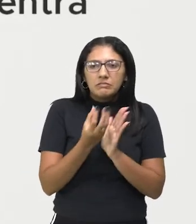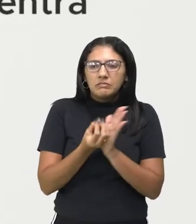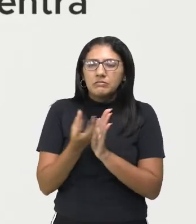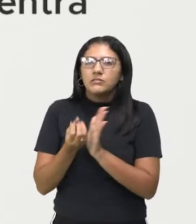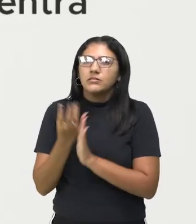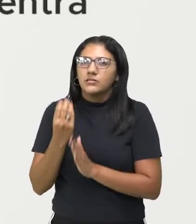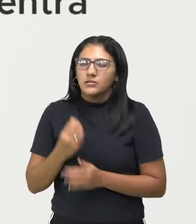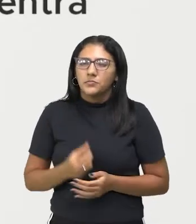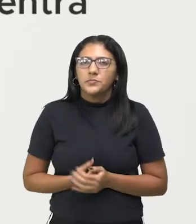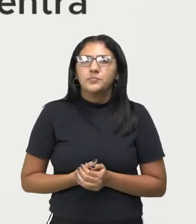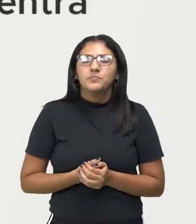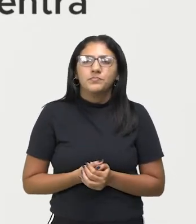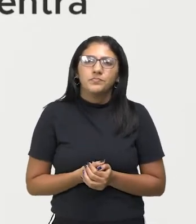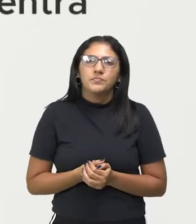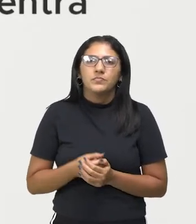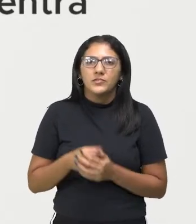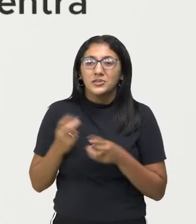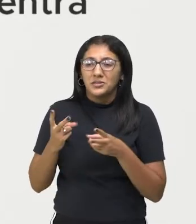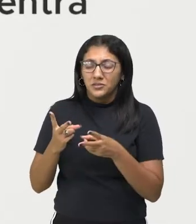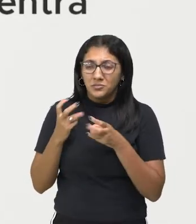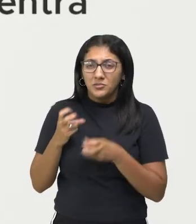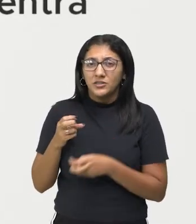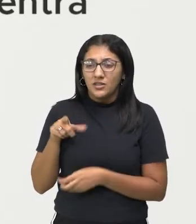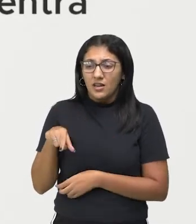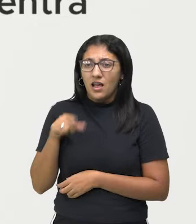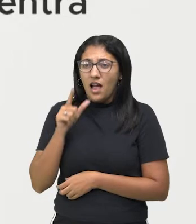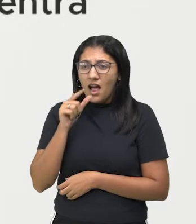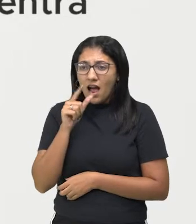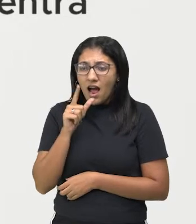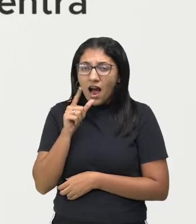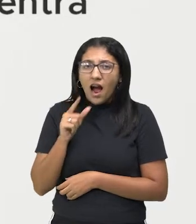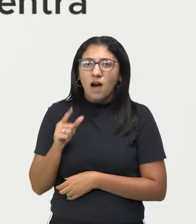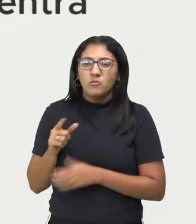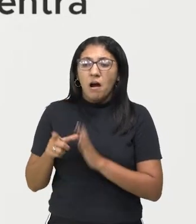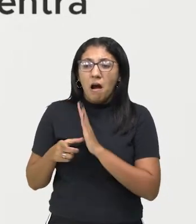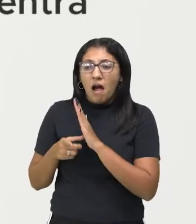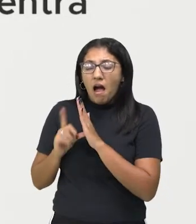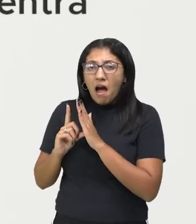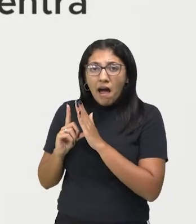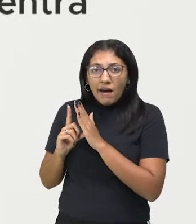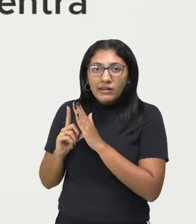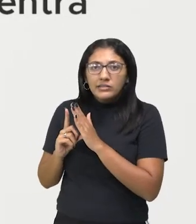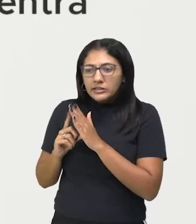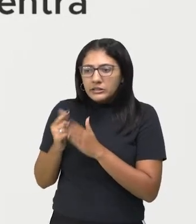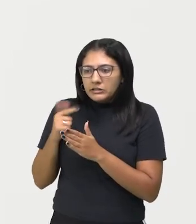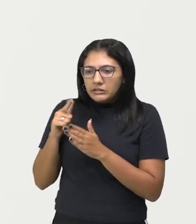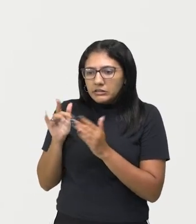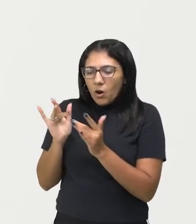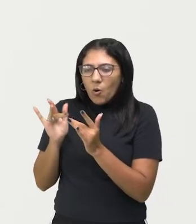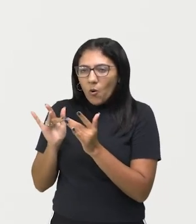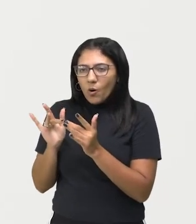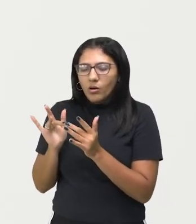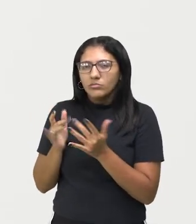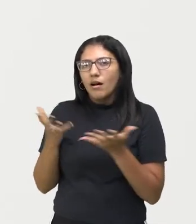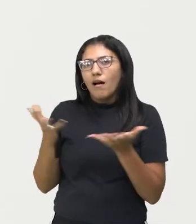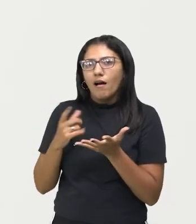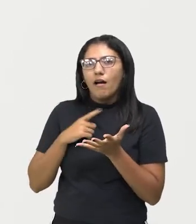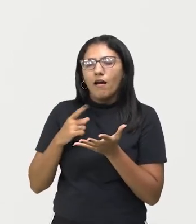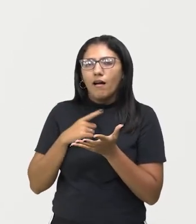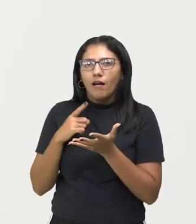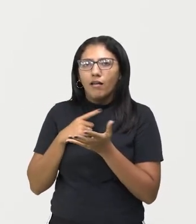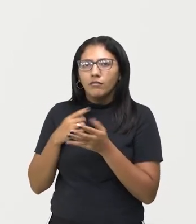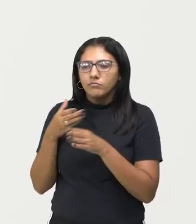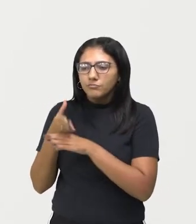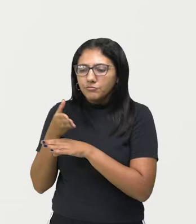vazão. Então, aí faz com que essa água, a qual os insetos antes estavam restringidos pela vegetação, agora eles vão ter aí um